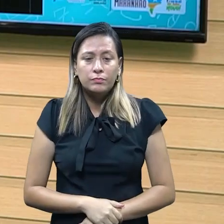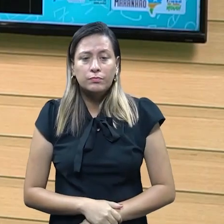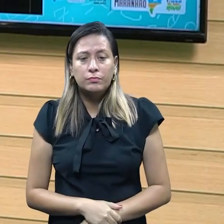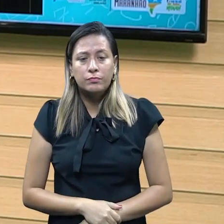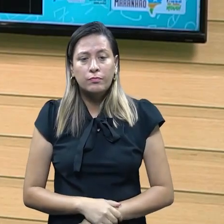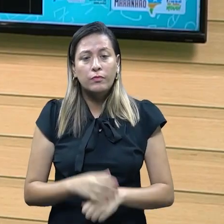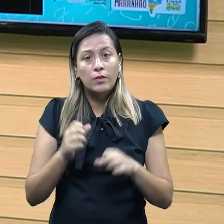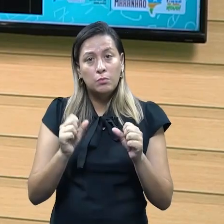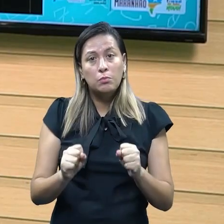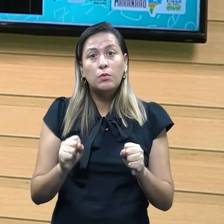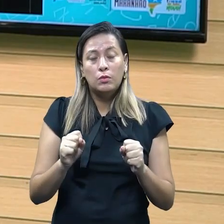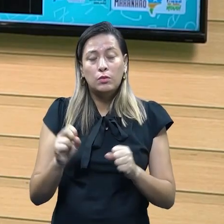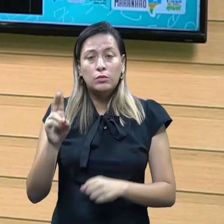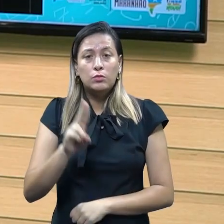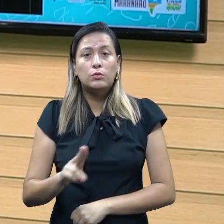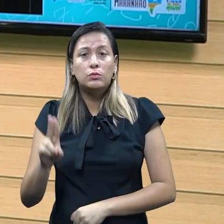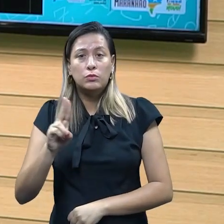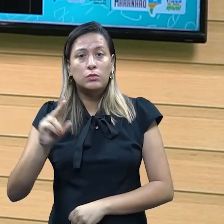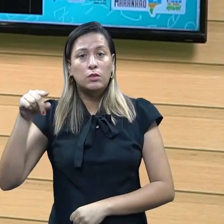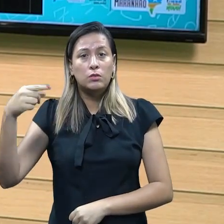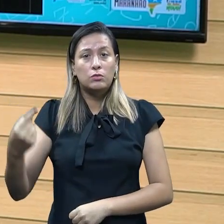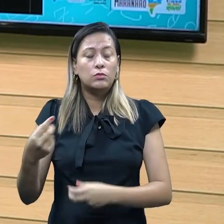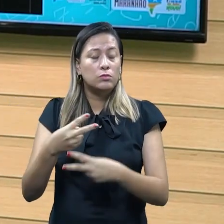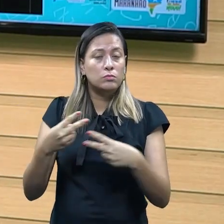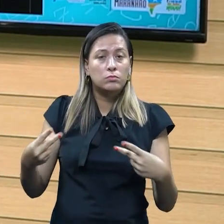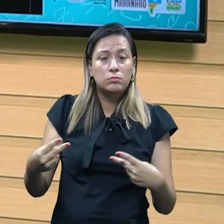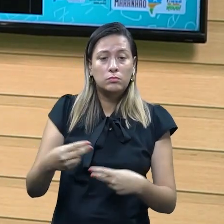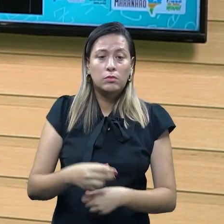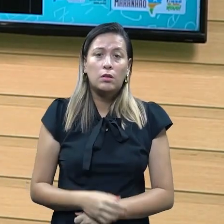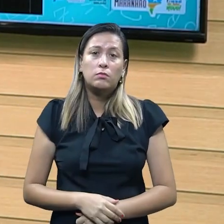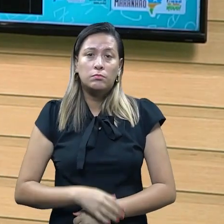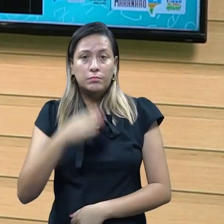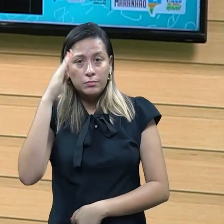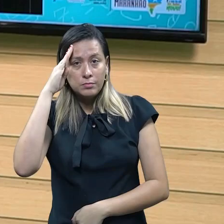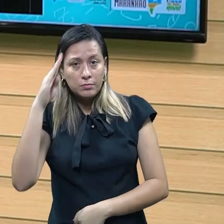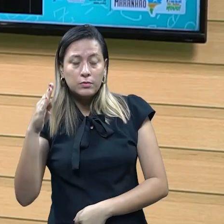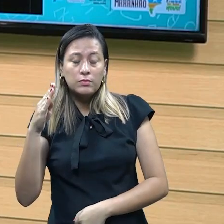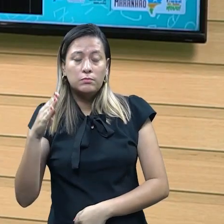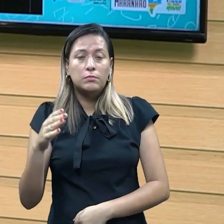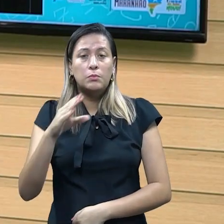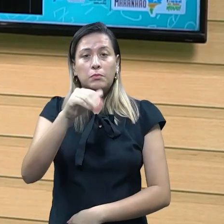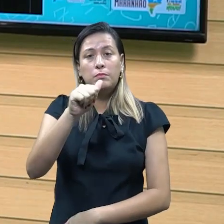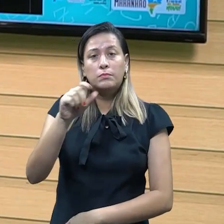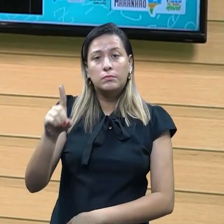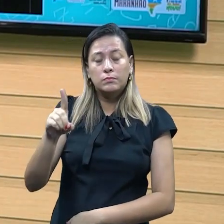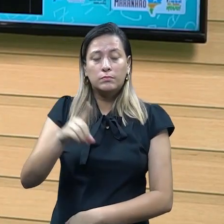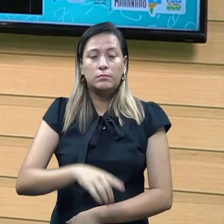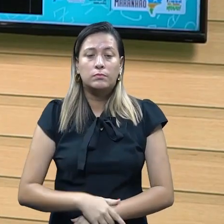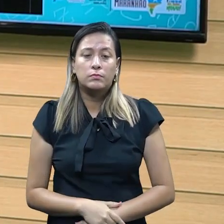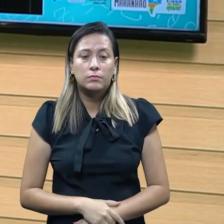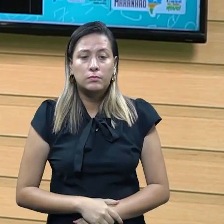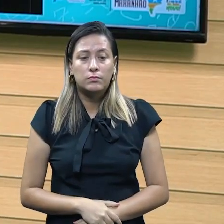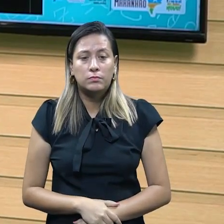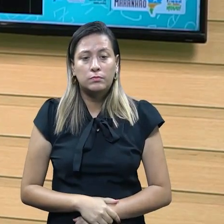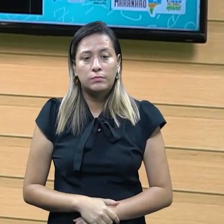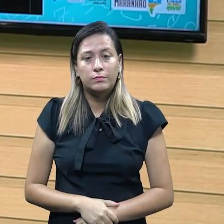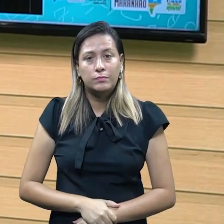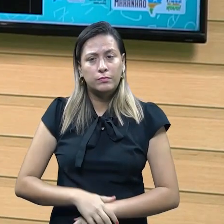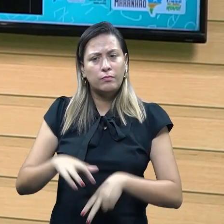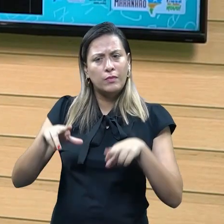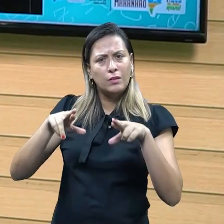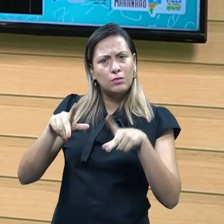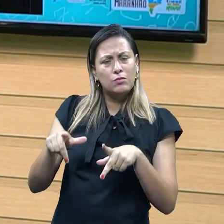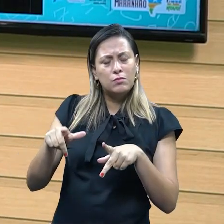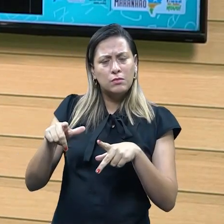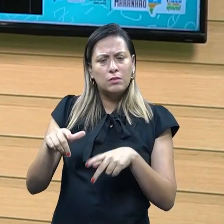ser acionado de formas diferentes, e principalmente no CAD. A gente vai ver que, por mais diferente que